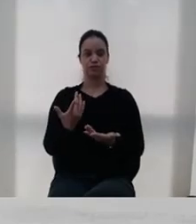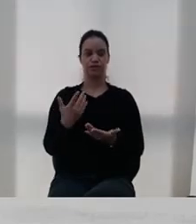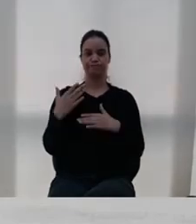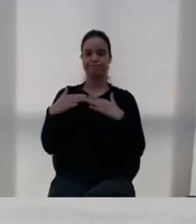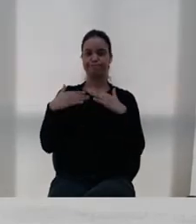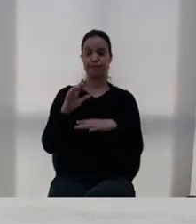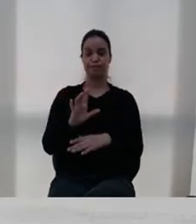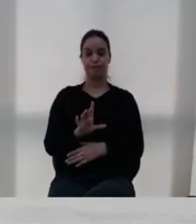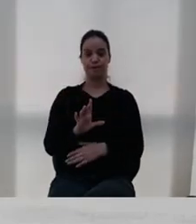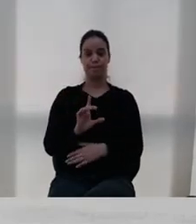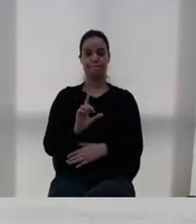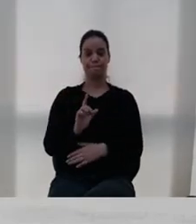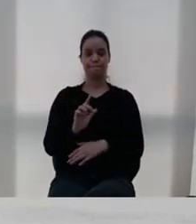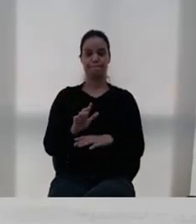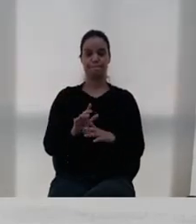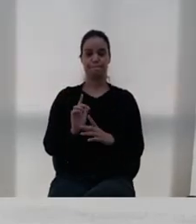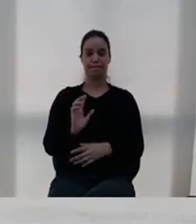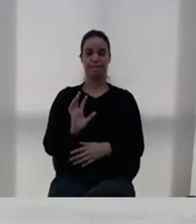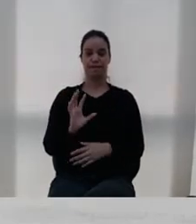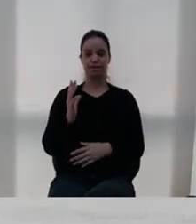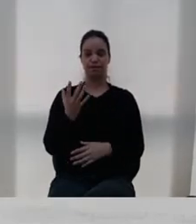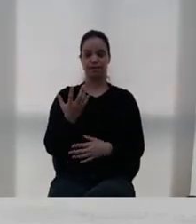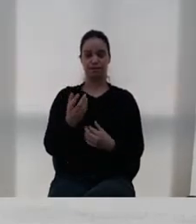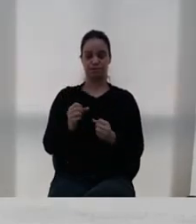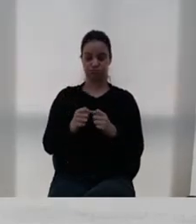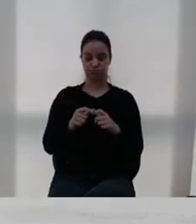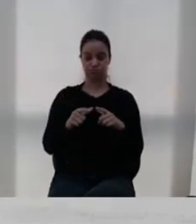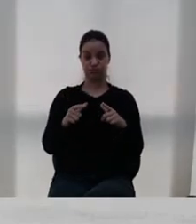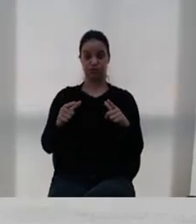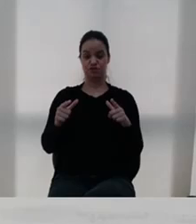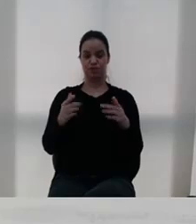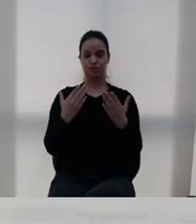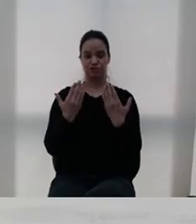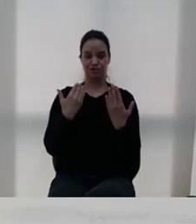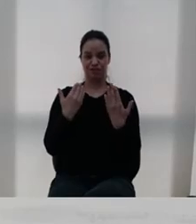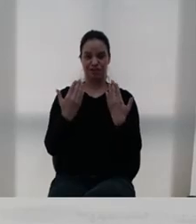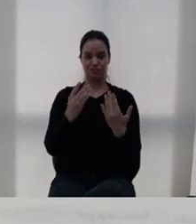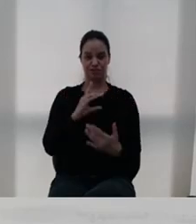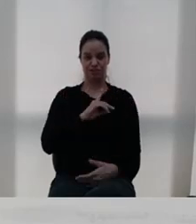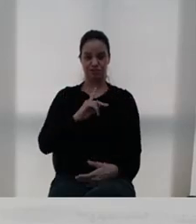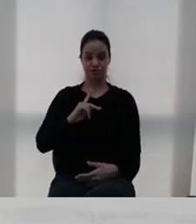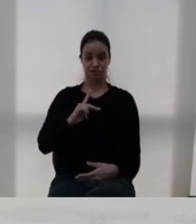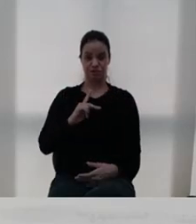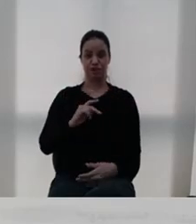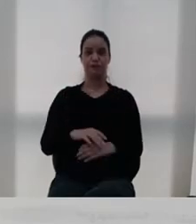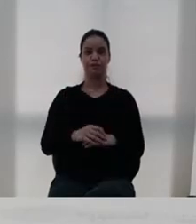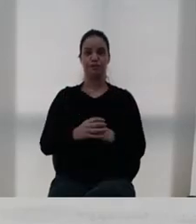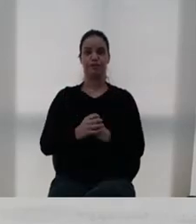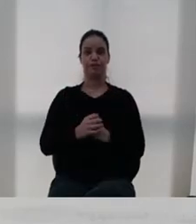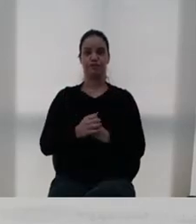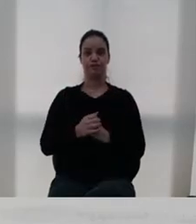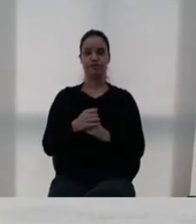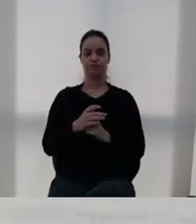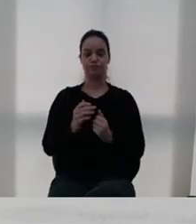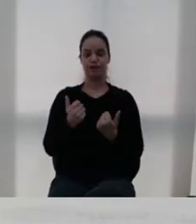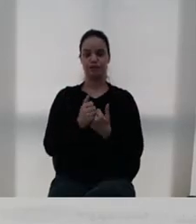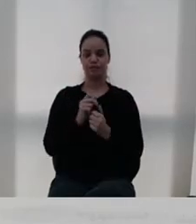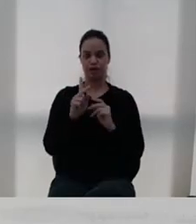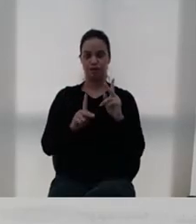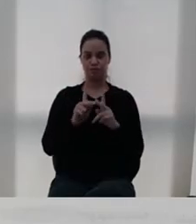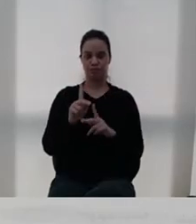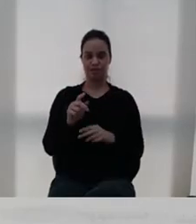e, consequentemente, gera realmente um volume de atendimento da Defensoria Pública para fazer frente, né, a toda a população aqui da